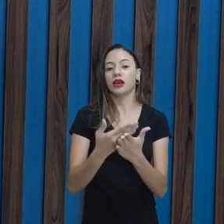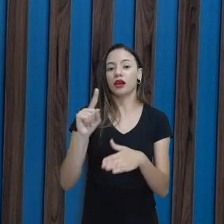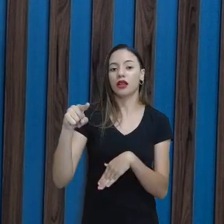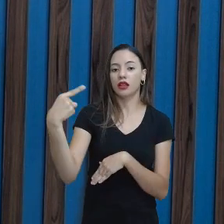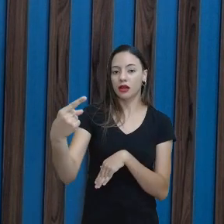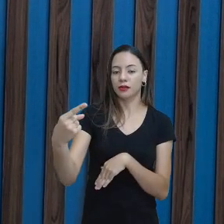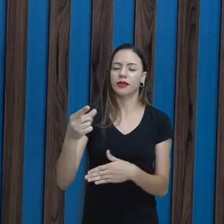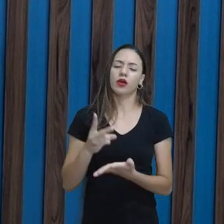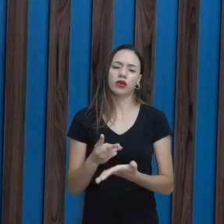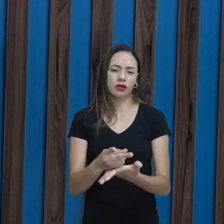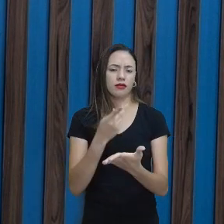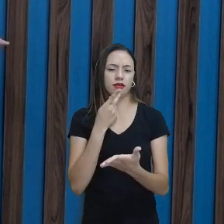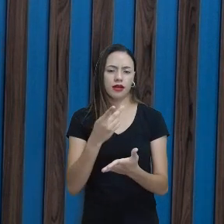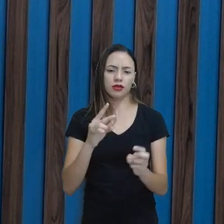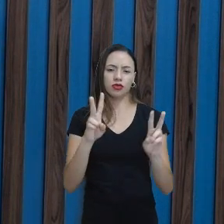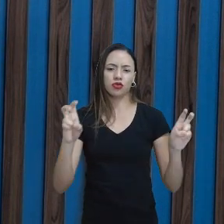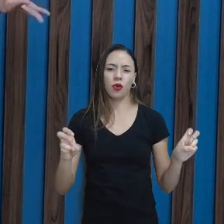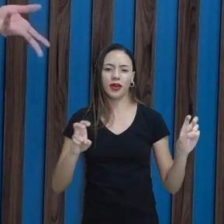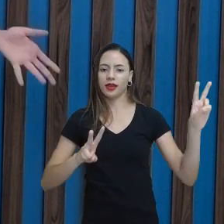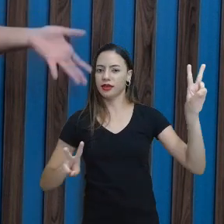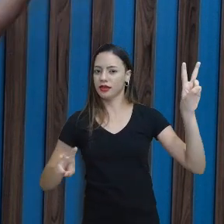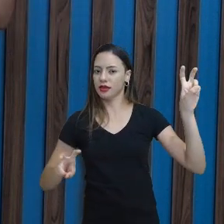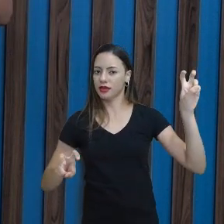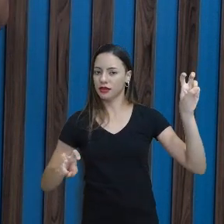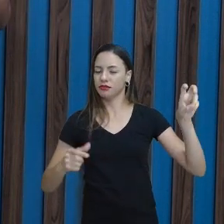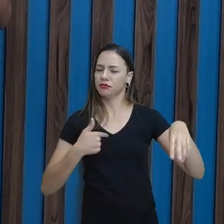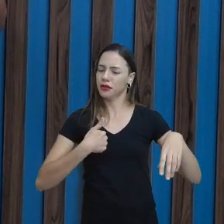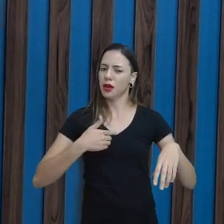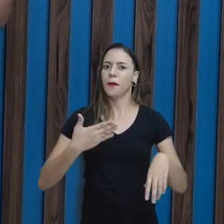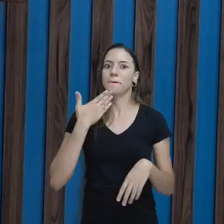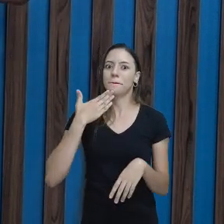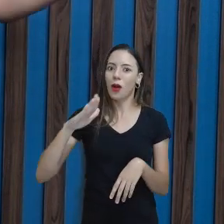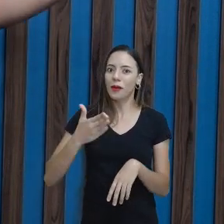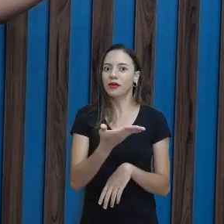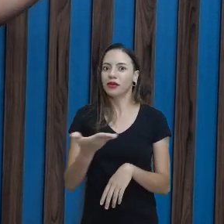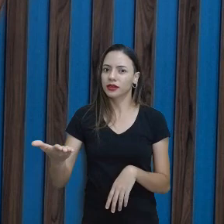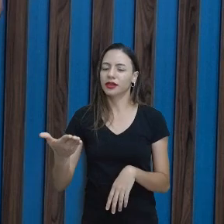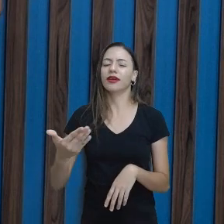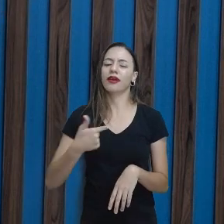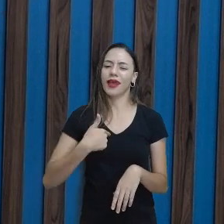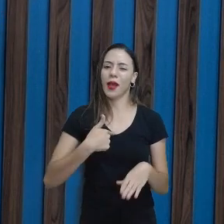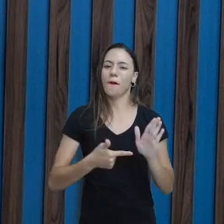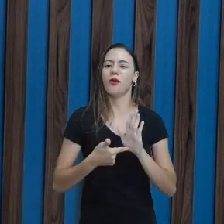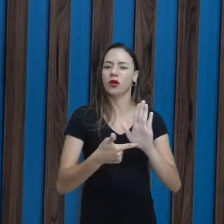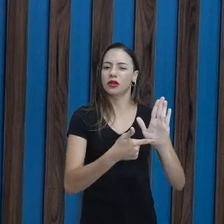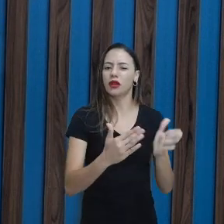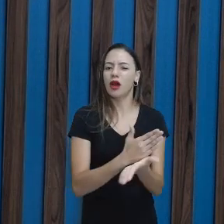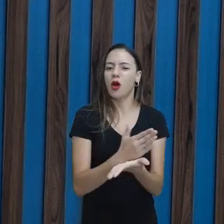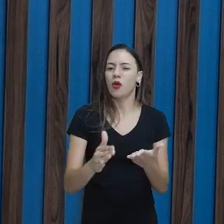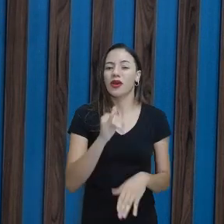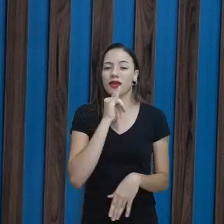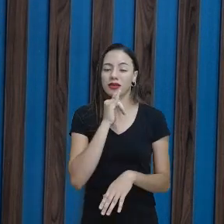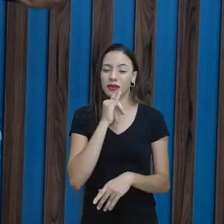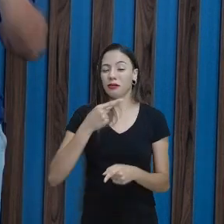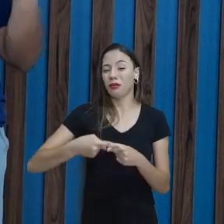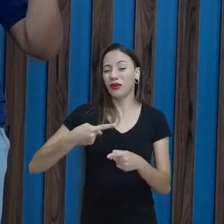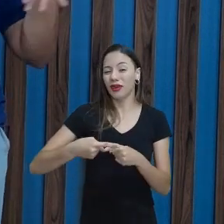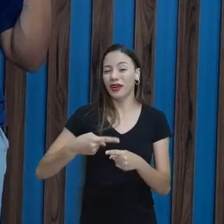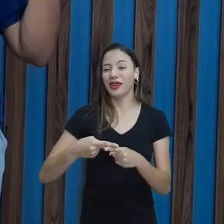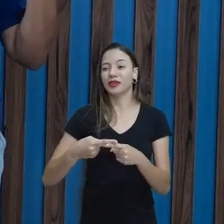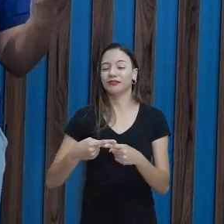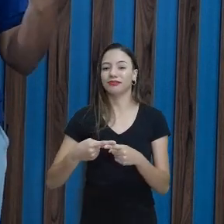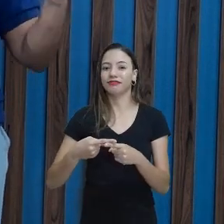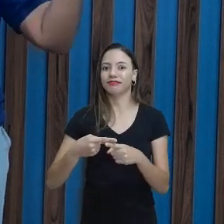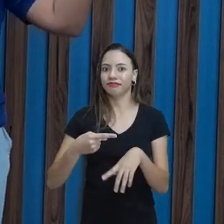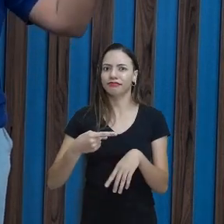falando sobre citação. E aí eu prometo que eu trago exemplos, porque às vezes a gente faz o quê? Como é a melhor forma da